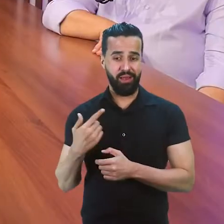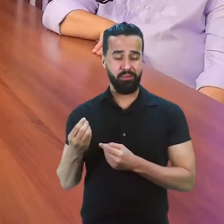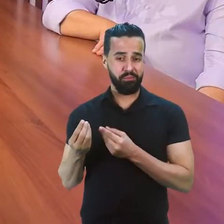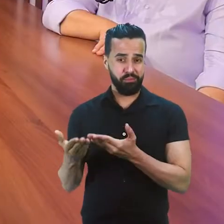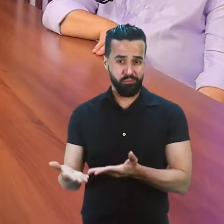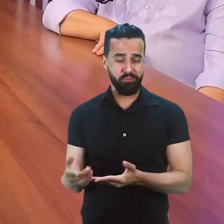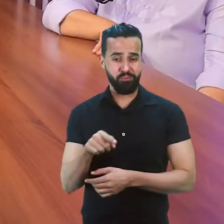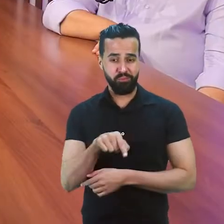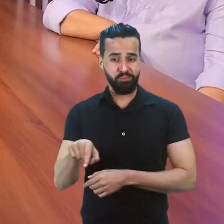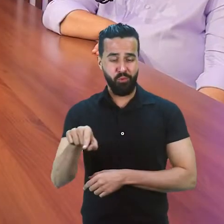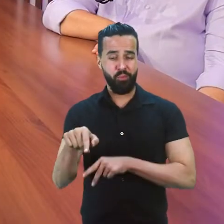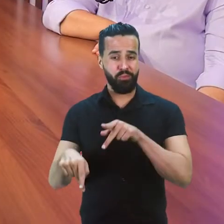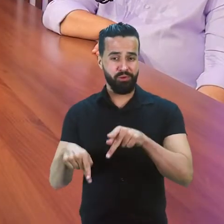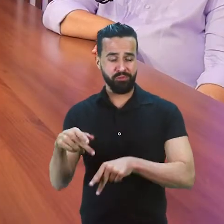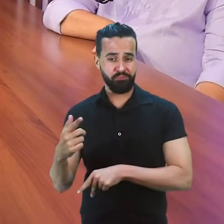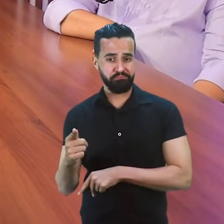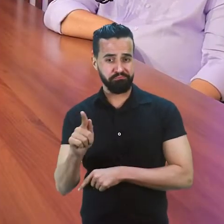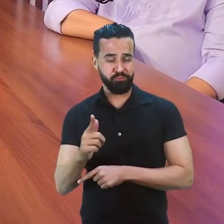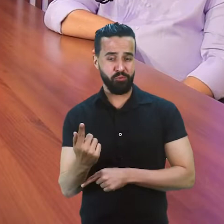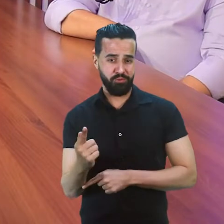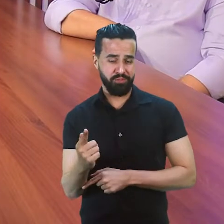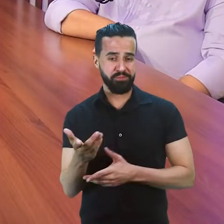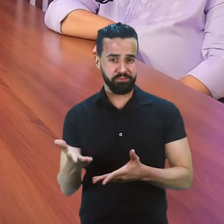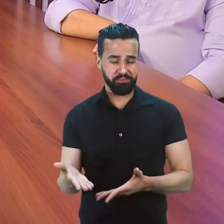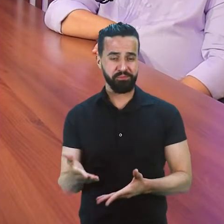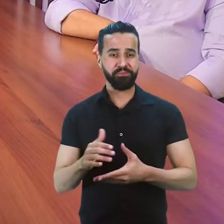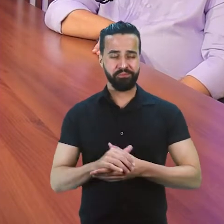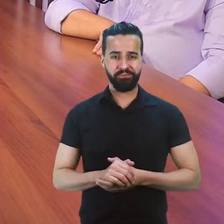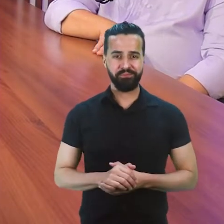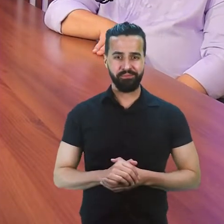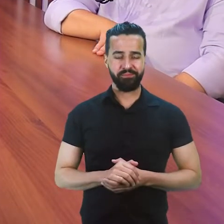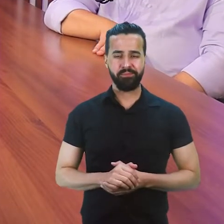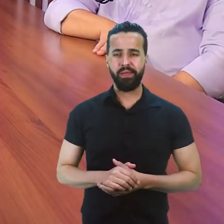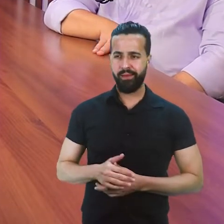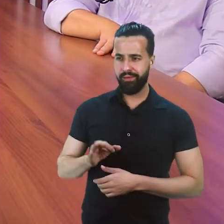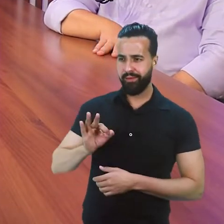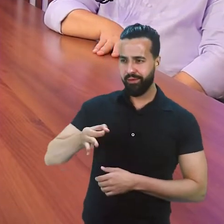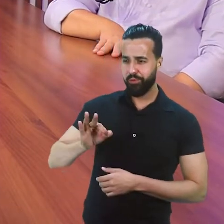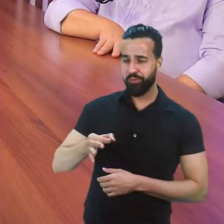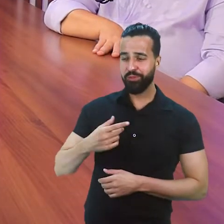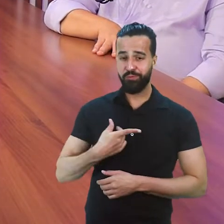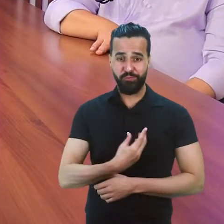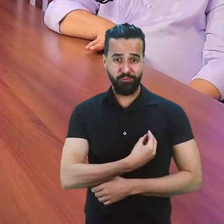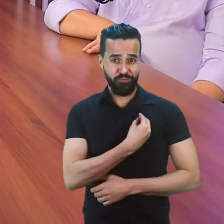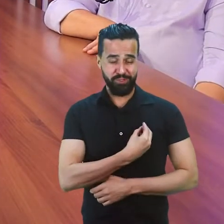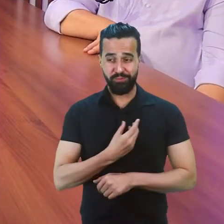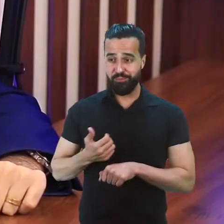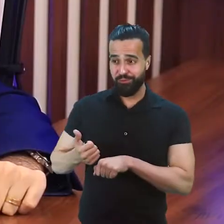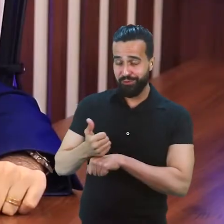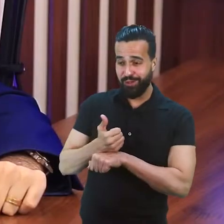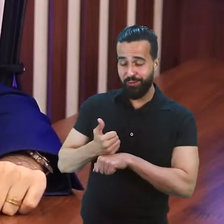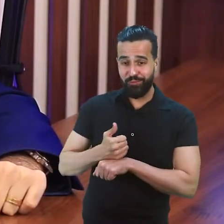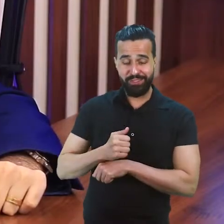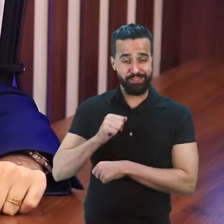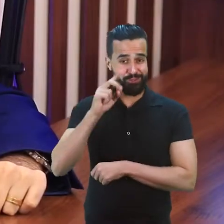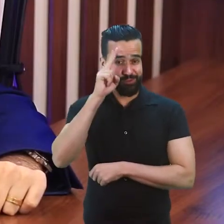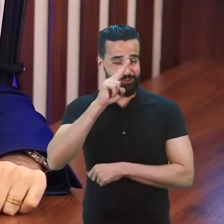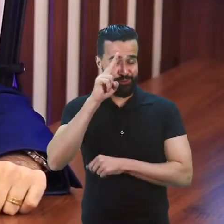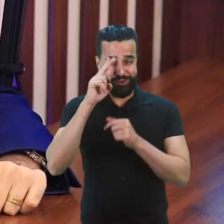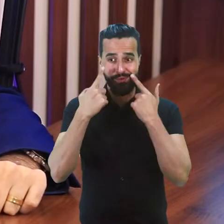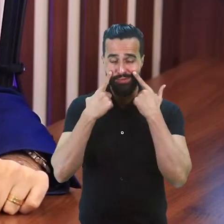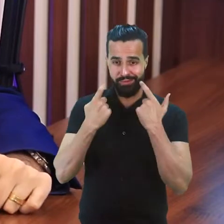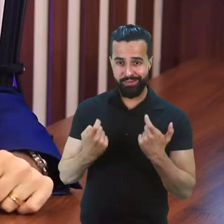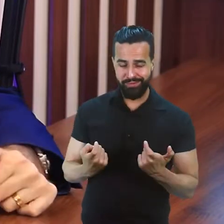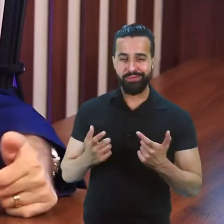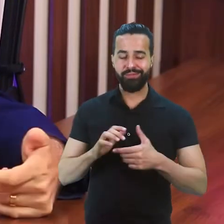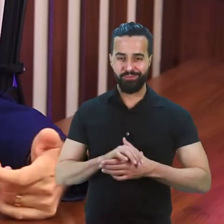goiana? Realmente, Antônio, a minha vida profissional tem umas histórias intrigantes, né? Eu, a partir do